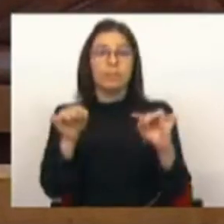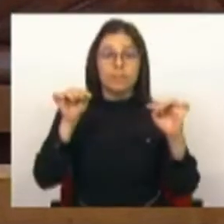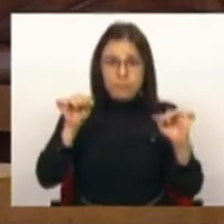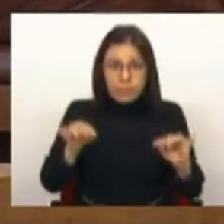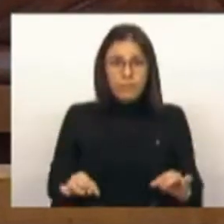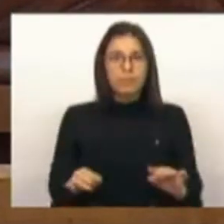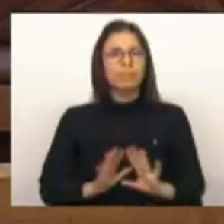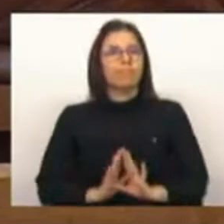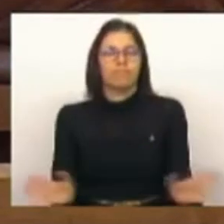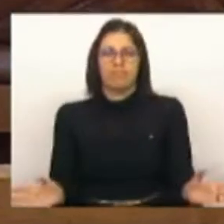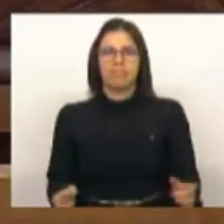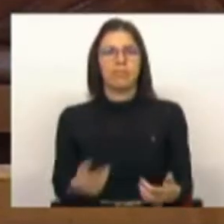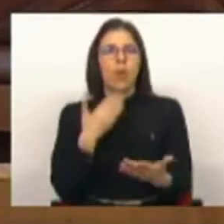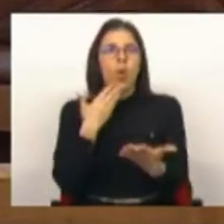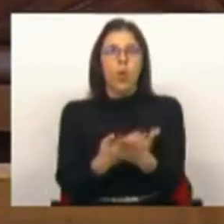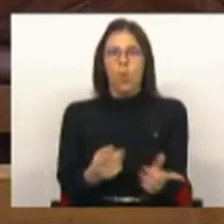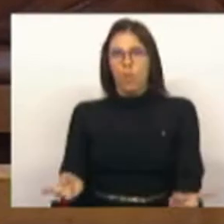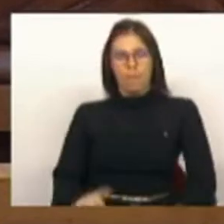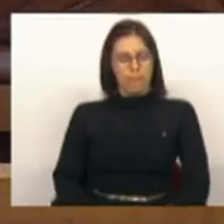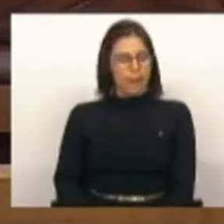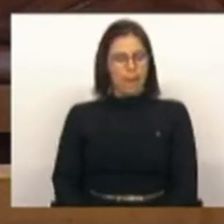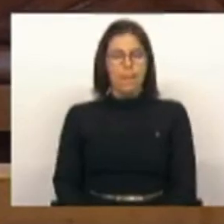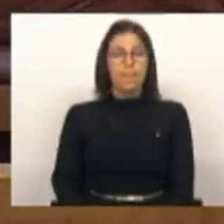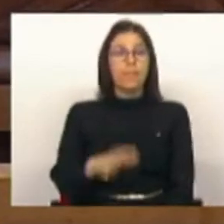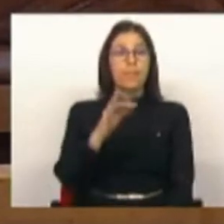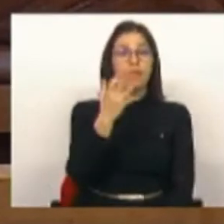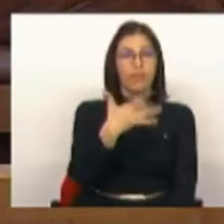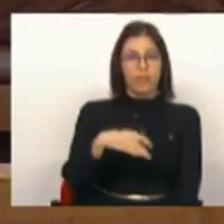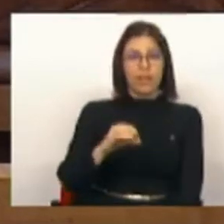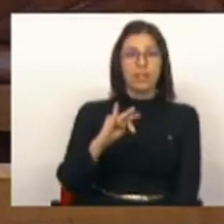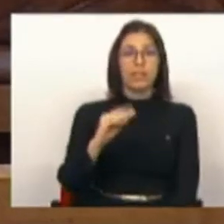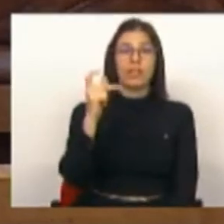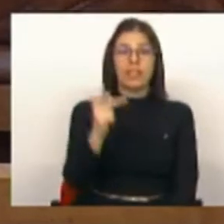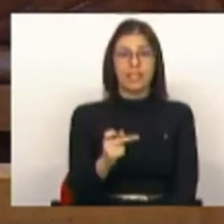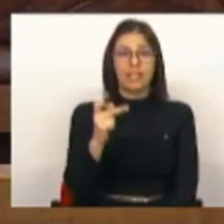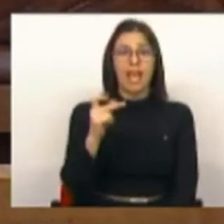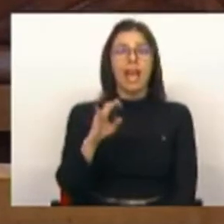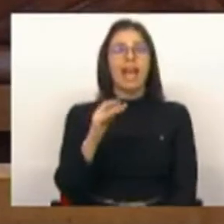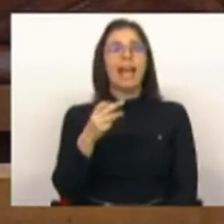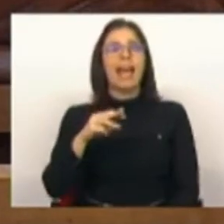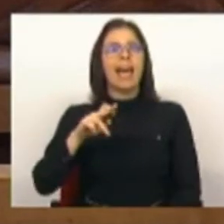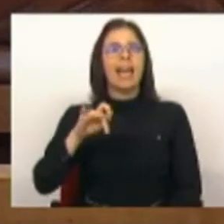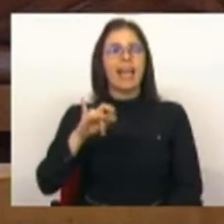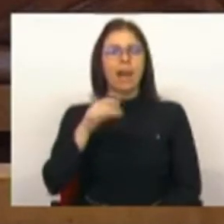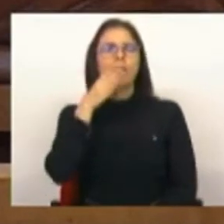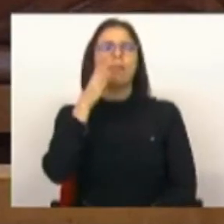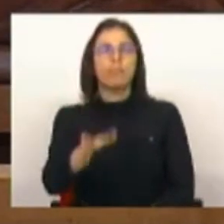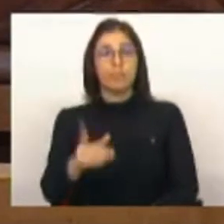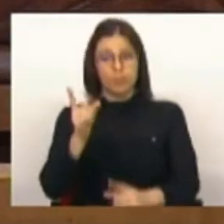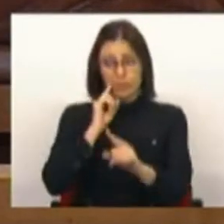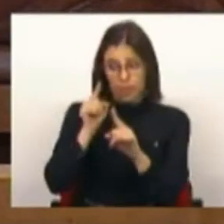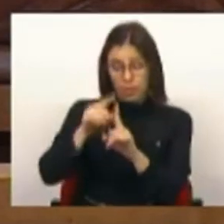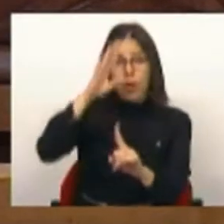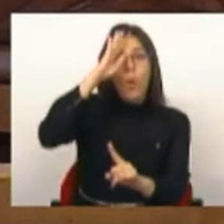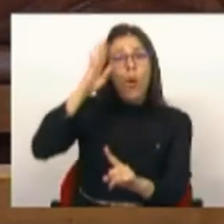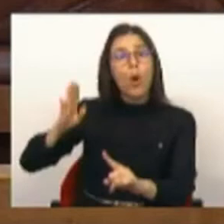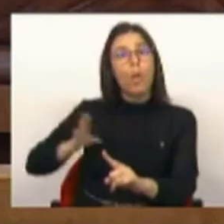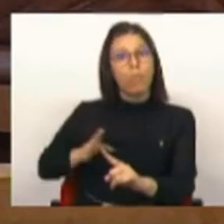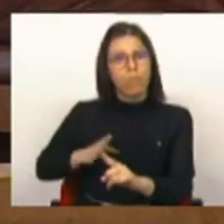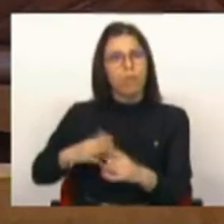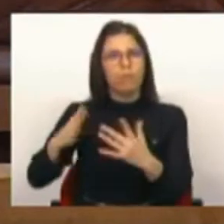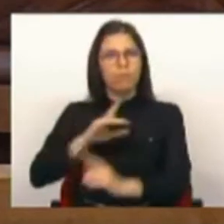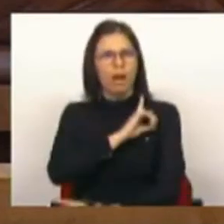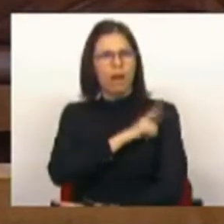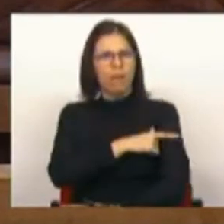este já não serve. Francisco Sá Carneiro dizia que naquele dia os militares realizaram um